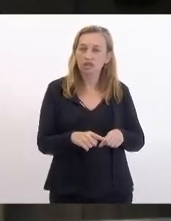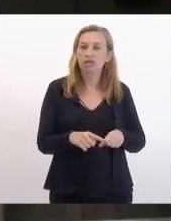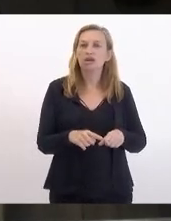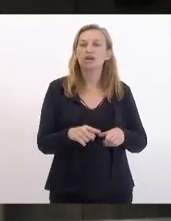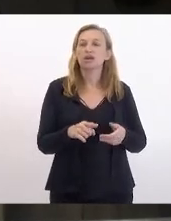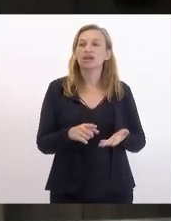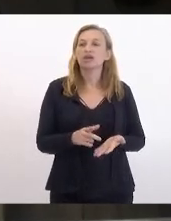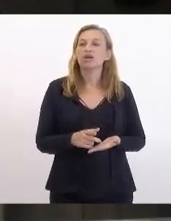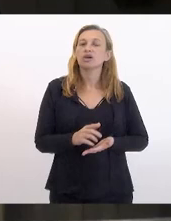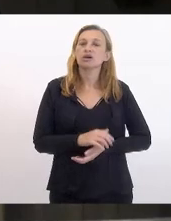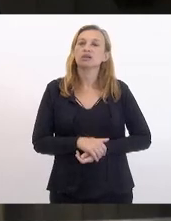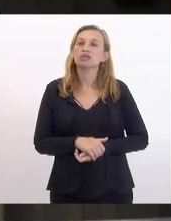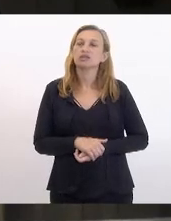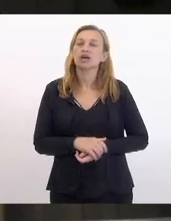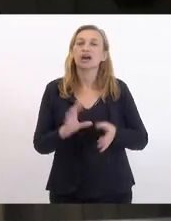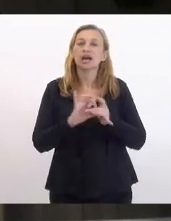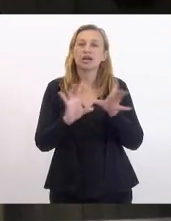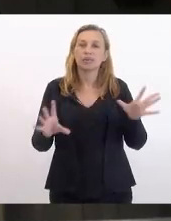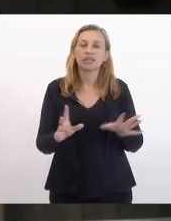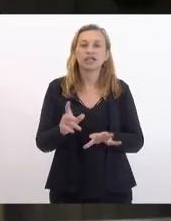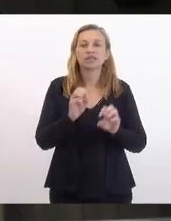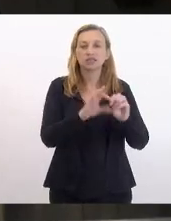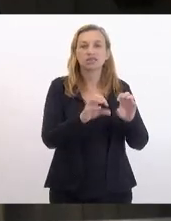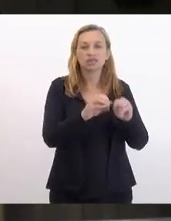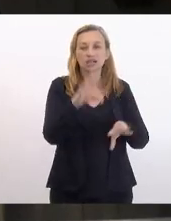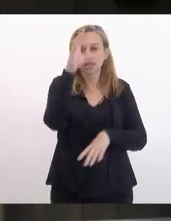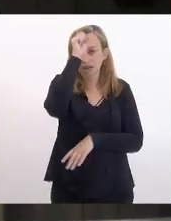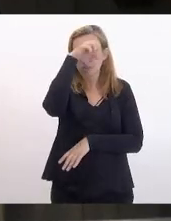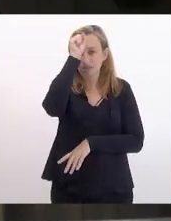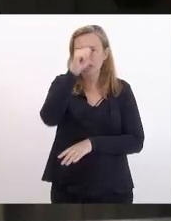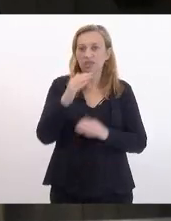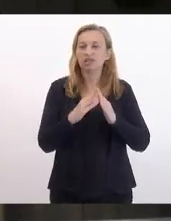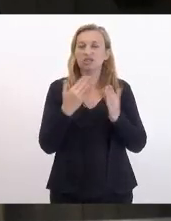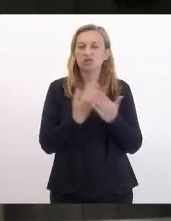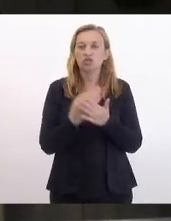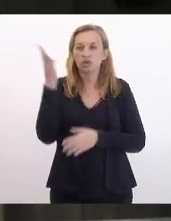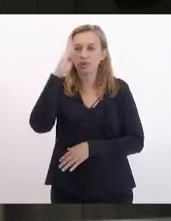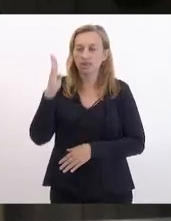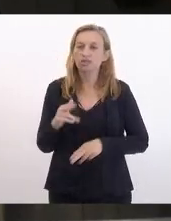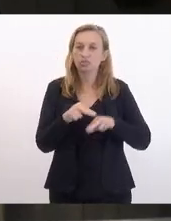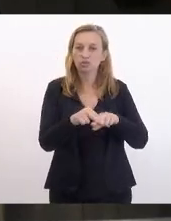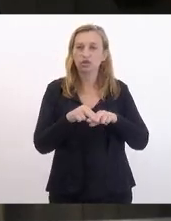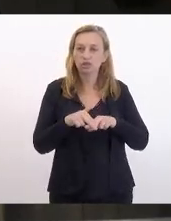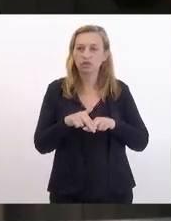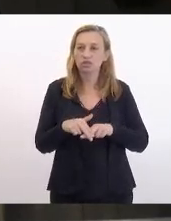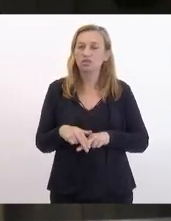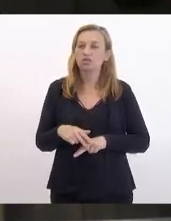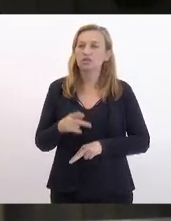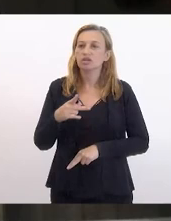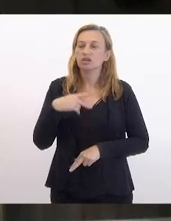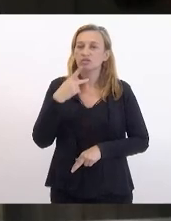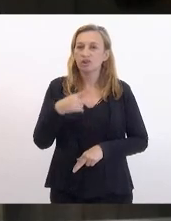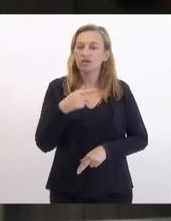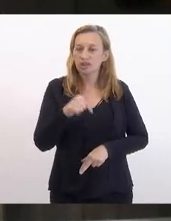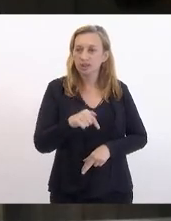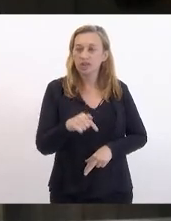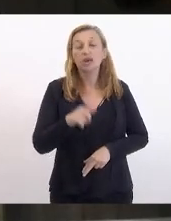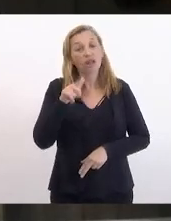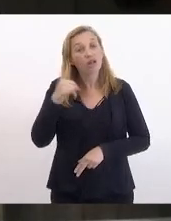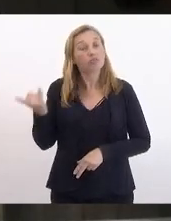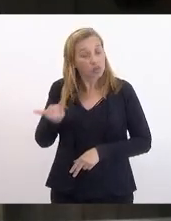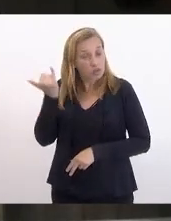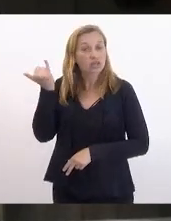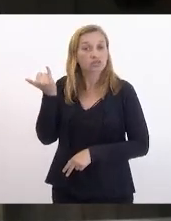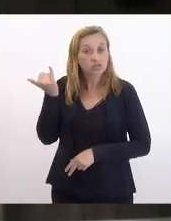reacionário contra a liberdade de ensinar e de aprender nas escolas brasileiras por isso faço aqui a nossa manifestação e seria